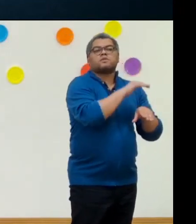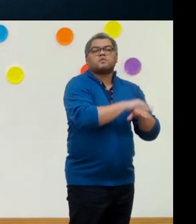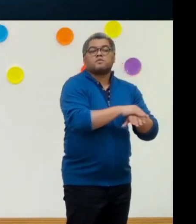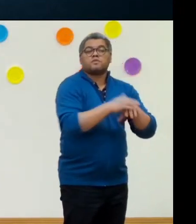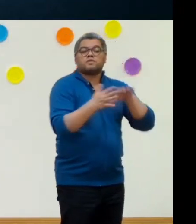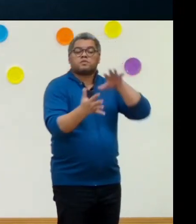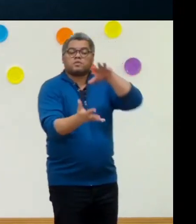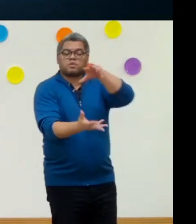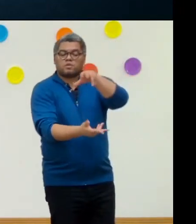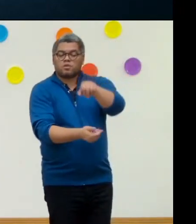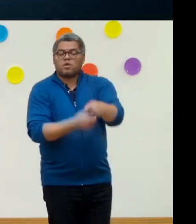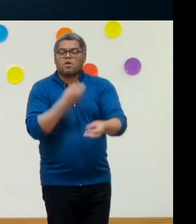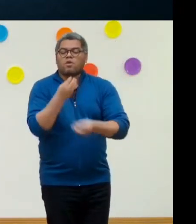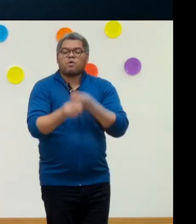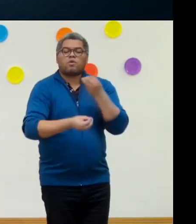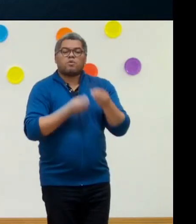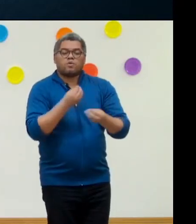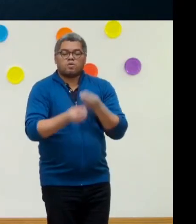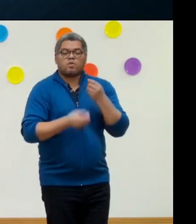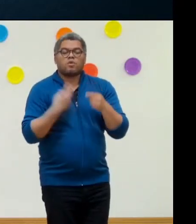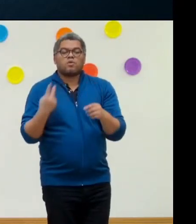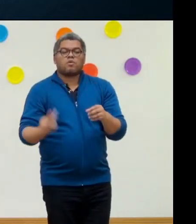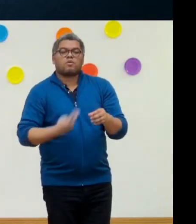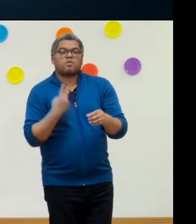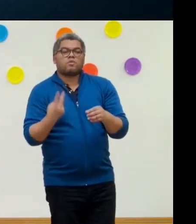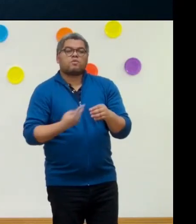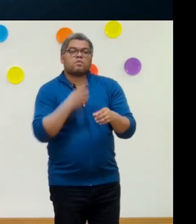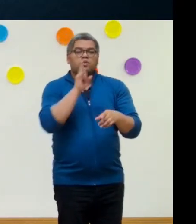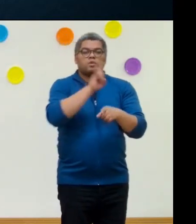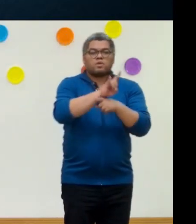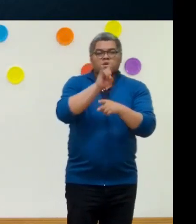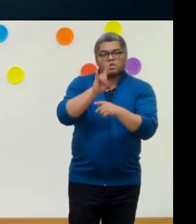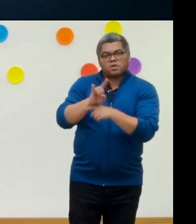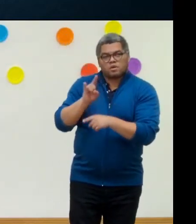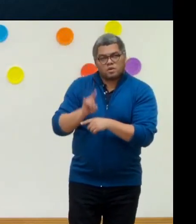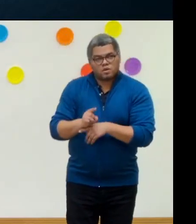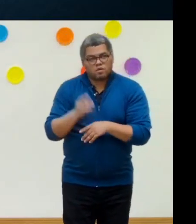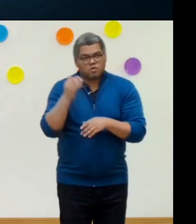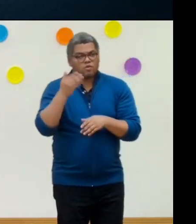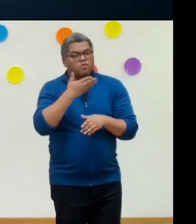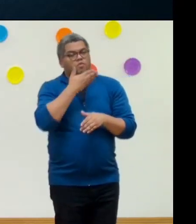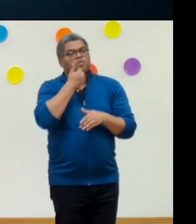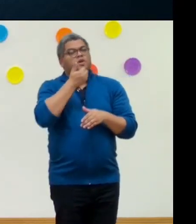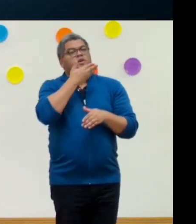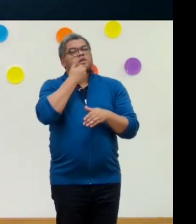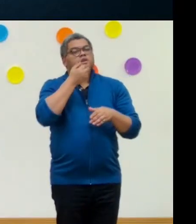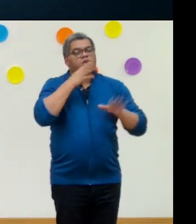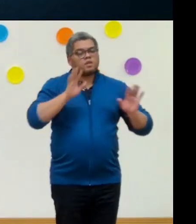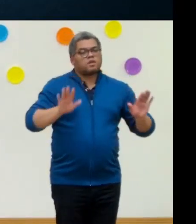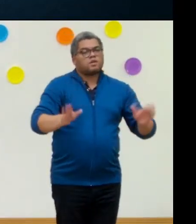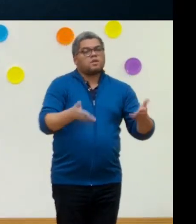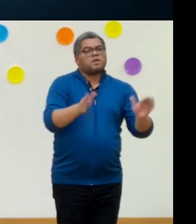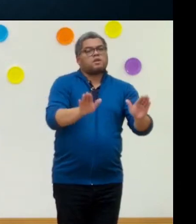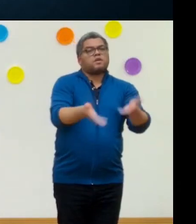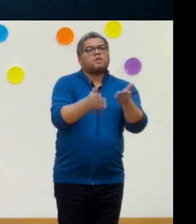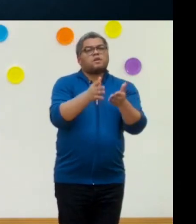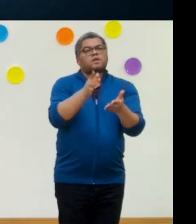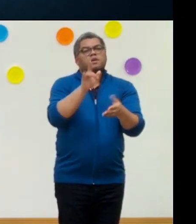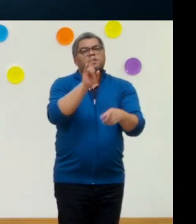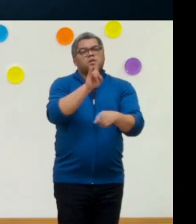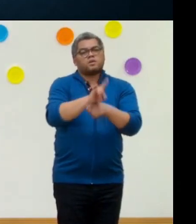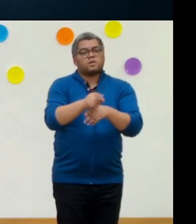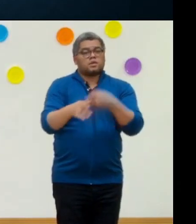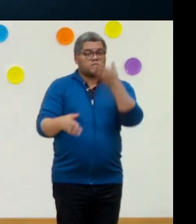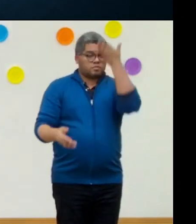está, valorizando o adultério, facilitando o adultério, incentivando o adultério com isso aí.